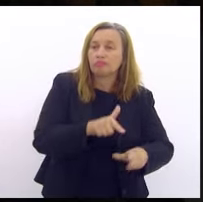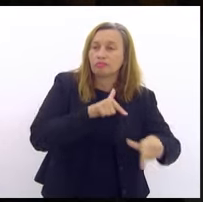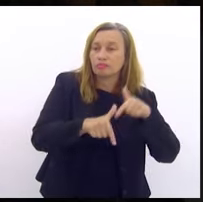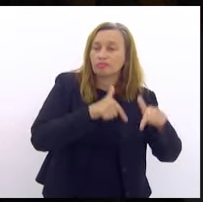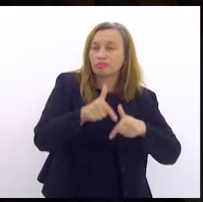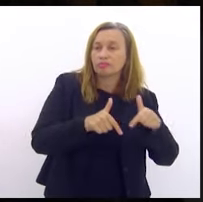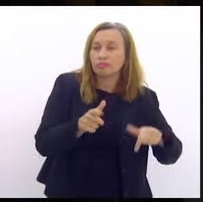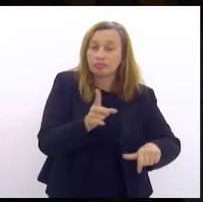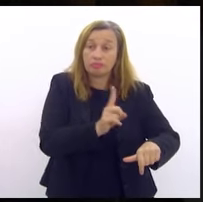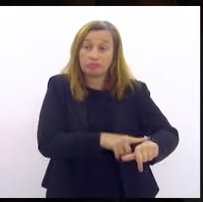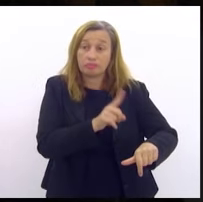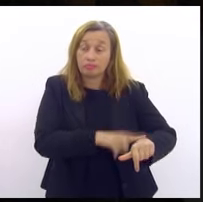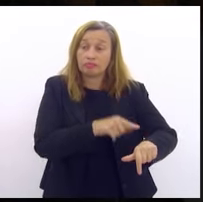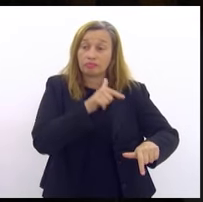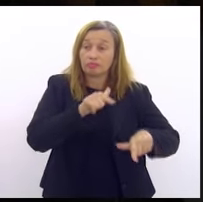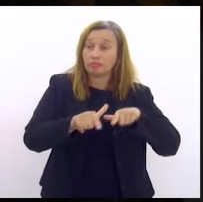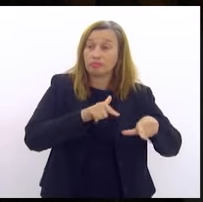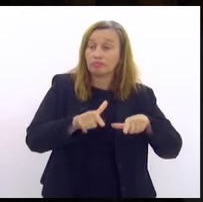eles não deveriam mais continuar.